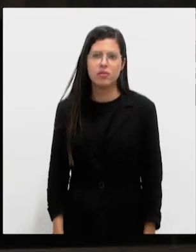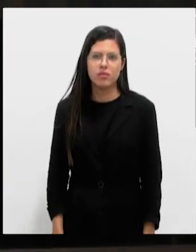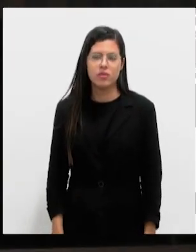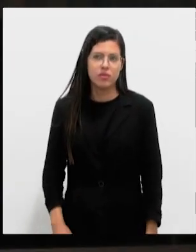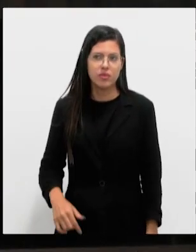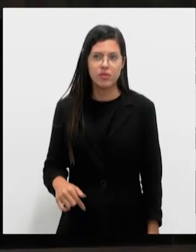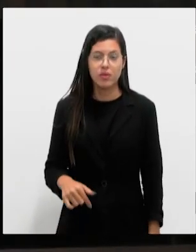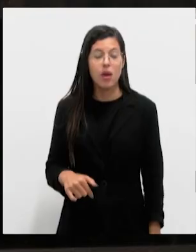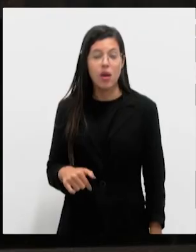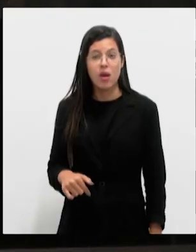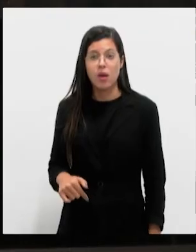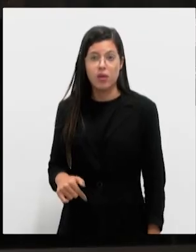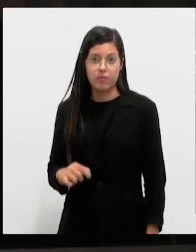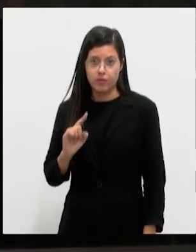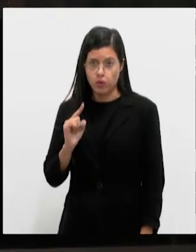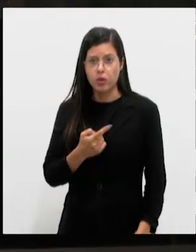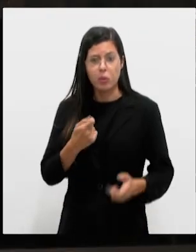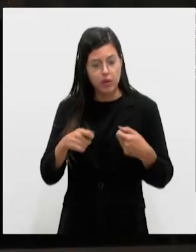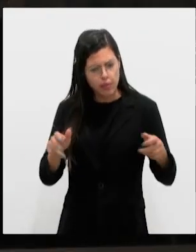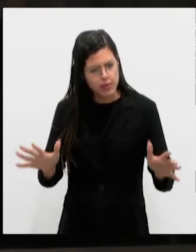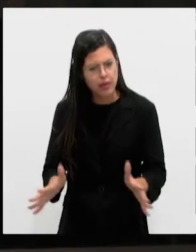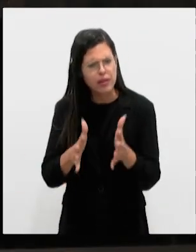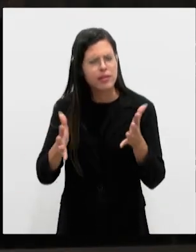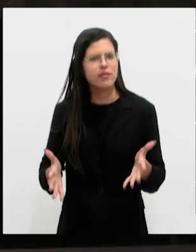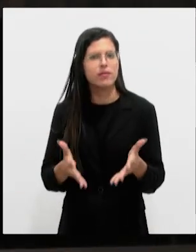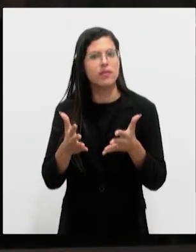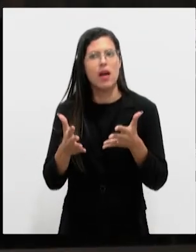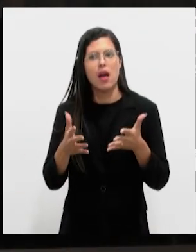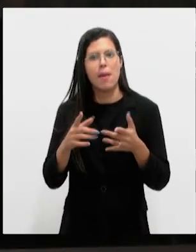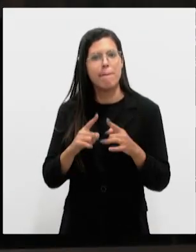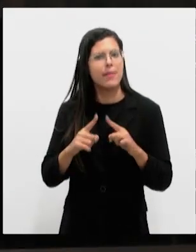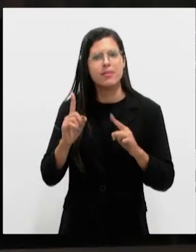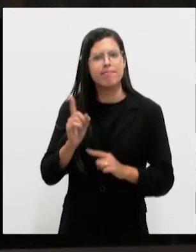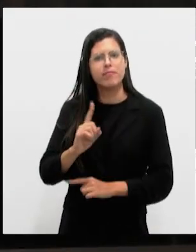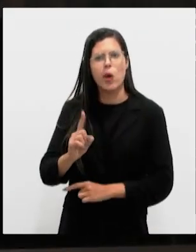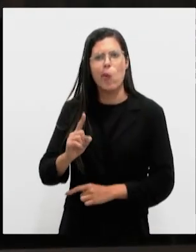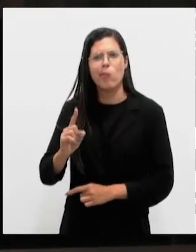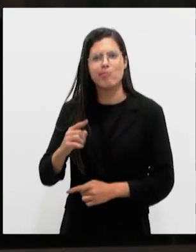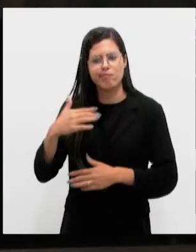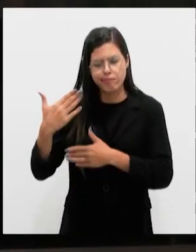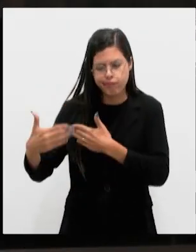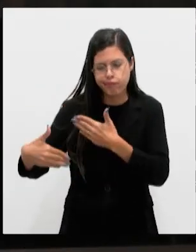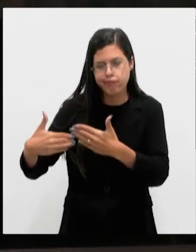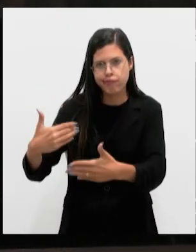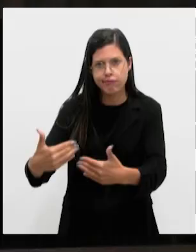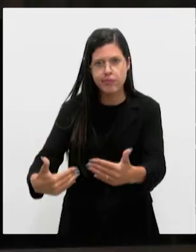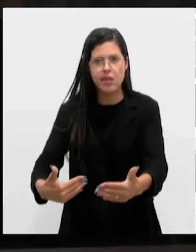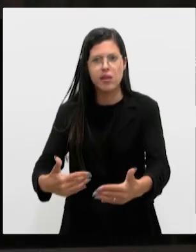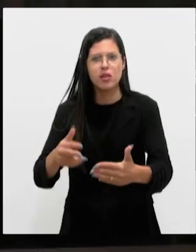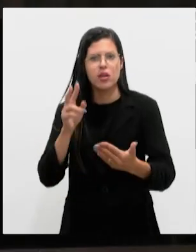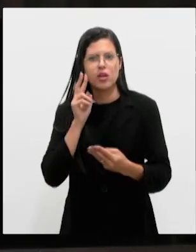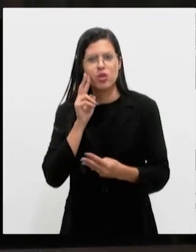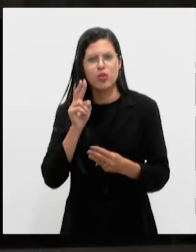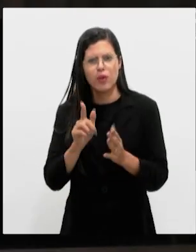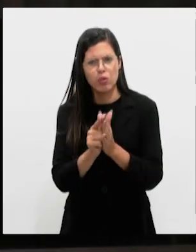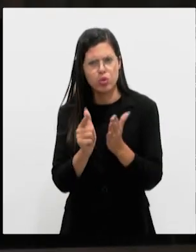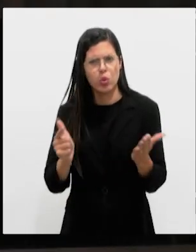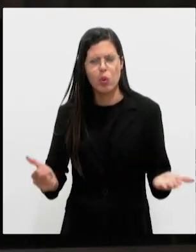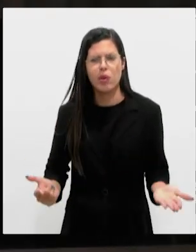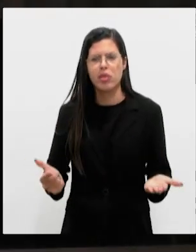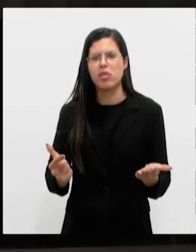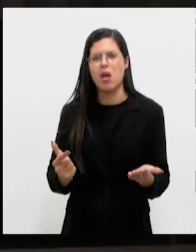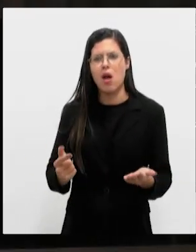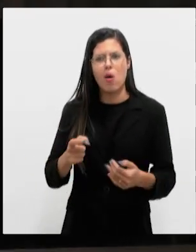E é isso que nós deveríamos cultivar, mas não. A cada dia que você abre os jornais, a cada